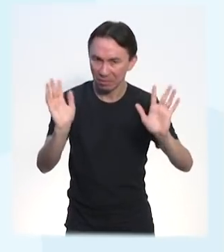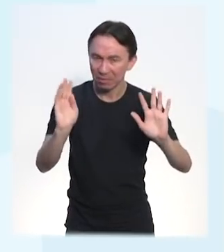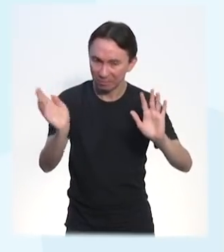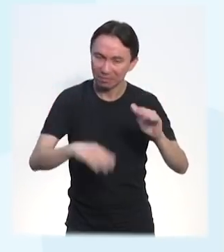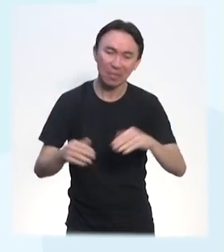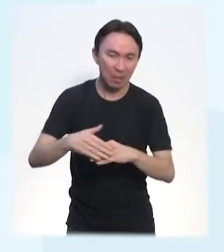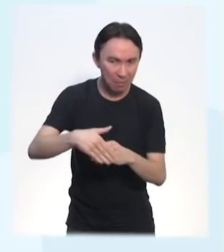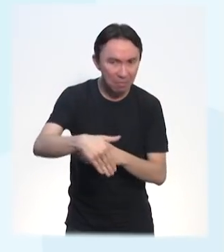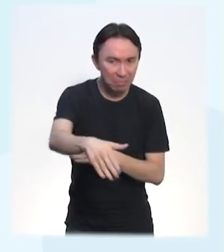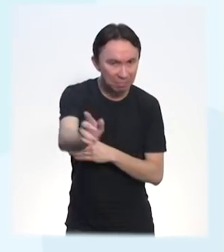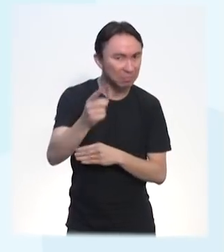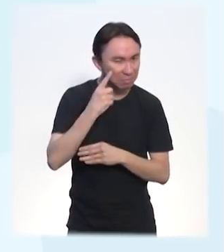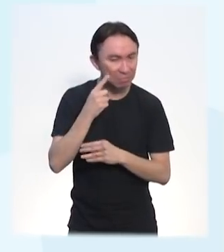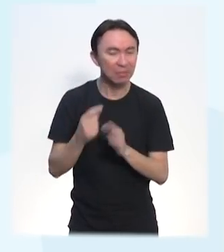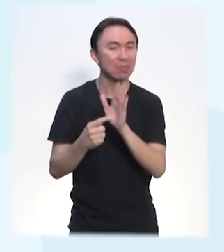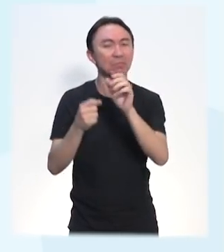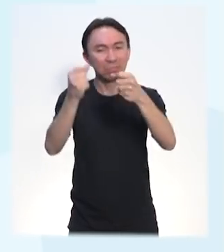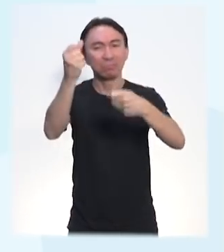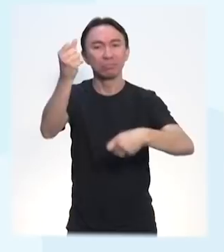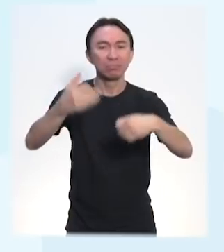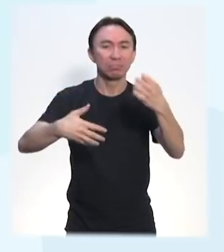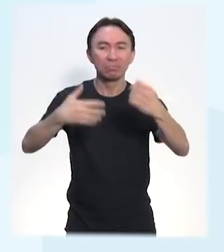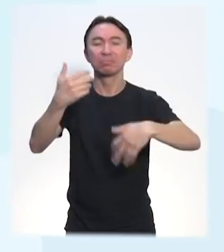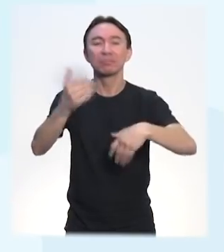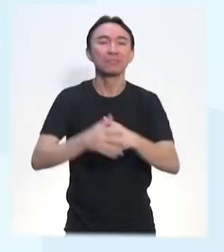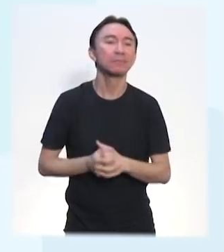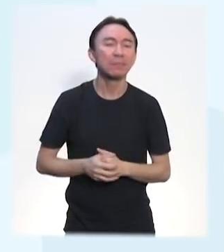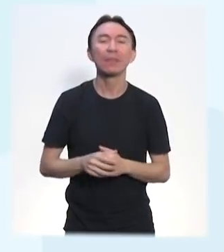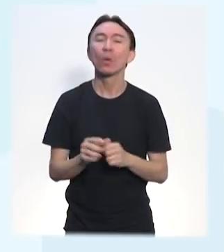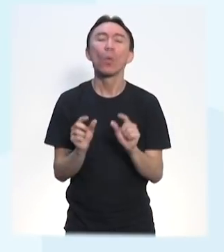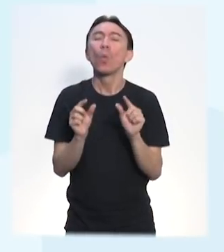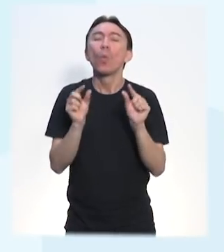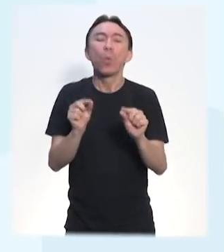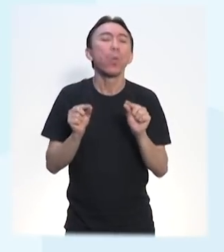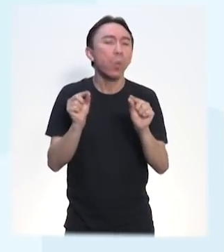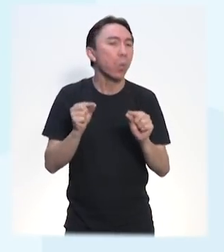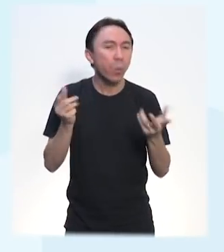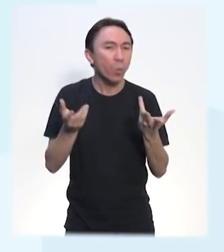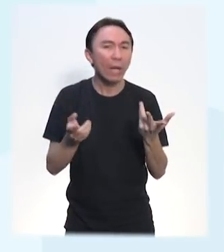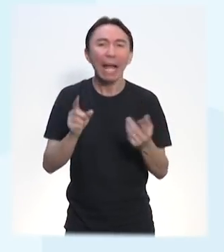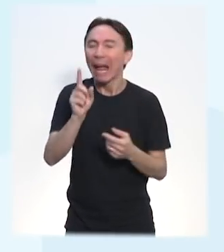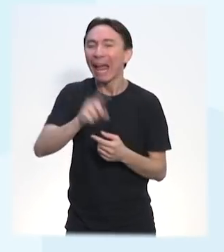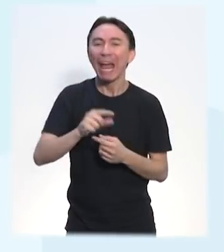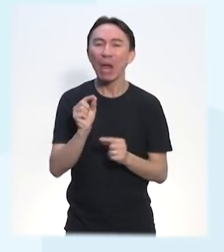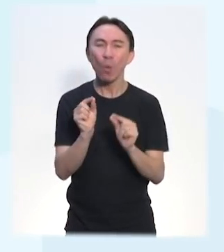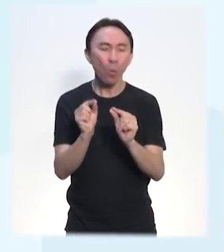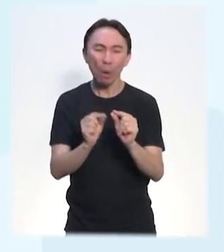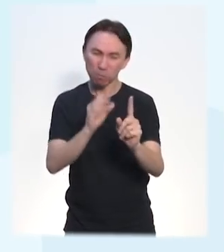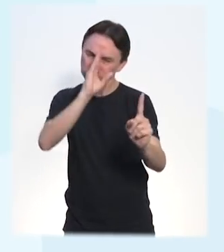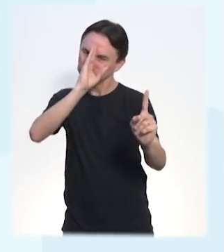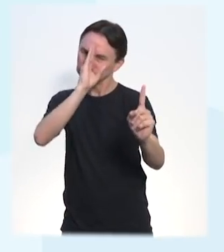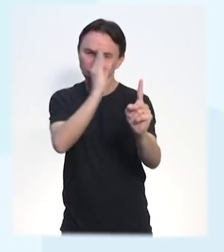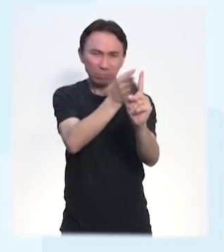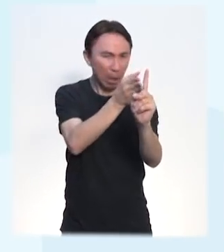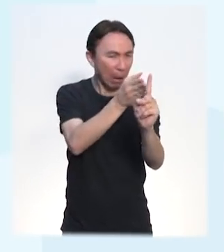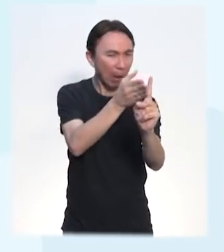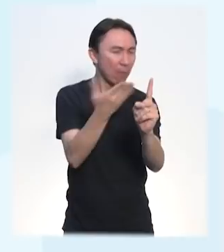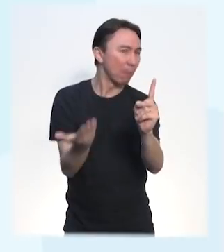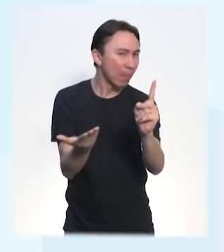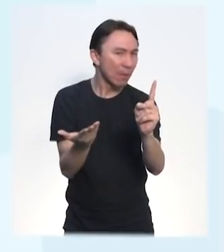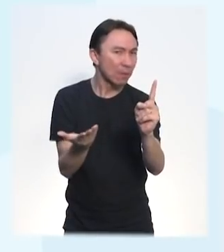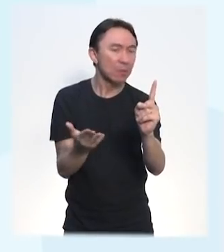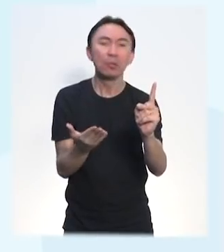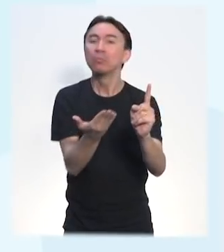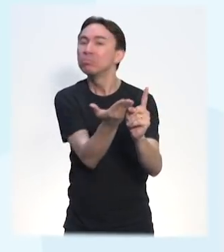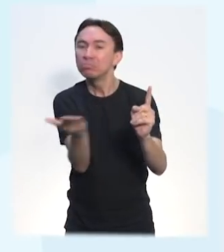longo dessa apresentação. Então, Matemática em Casa, o que é? Então, é uma missão, né, um objetivo aí, né, onde